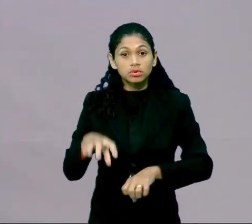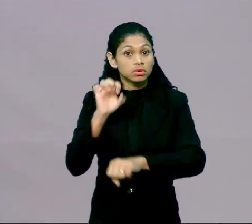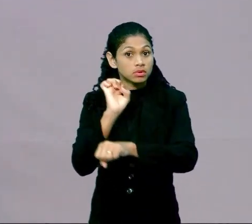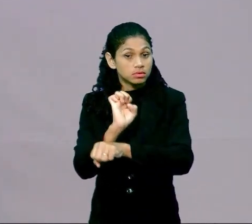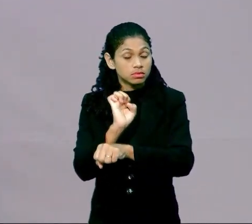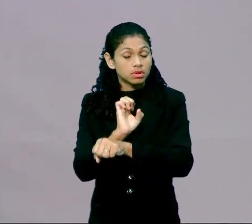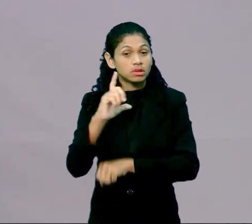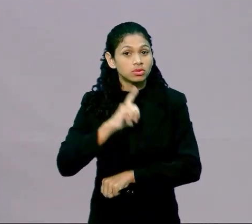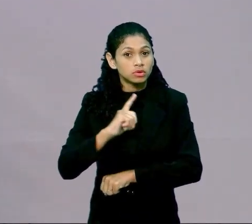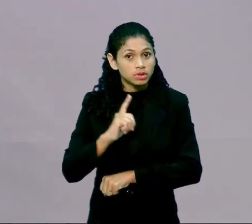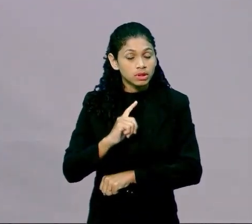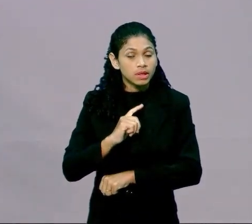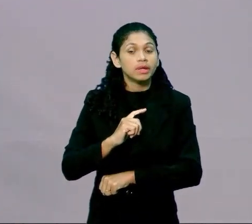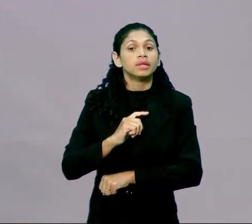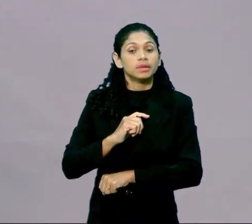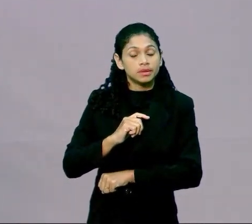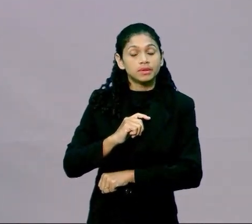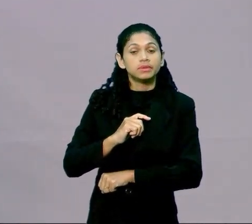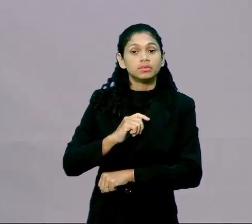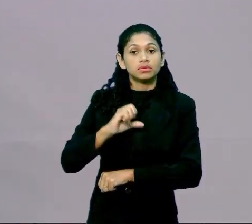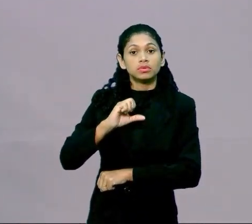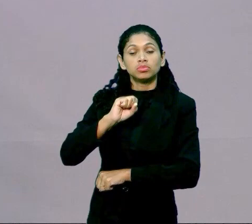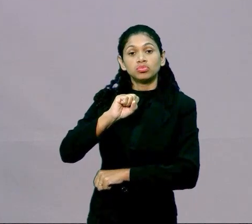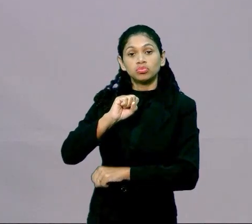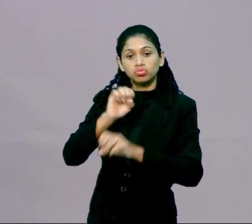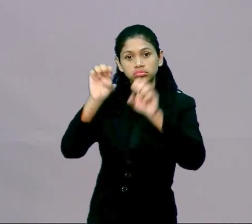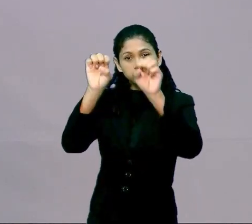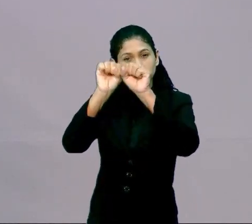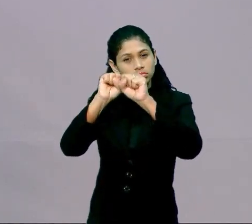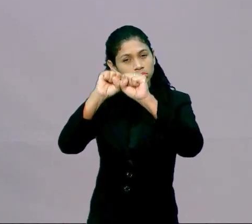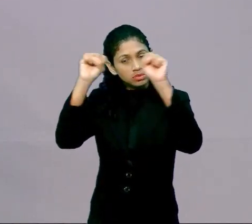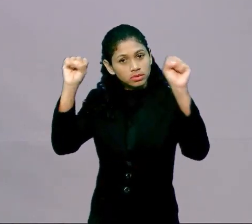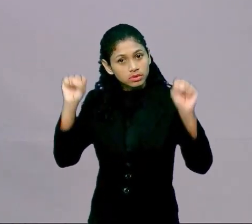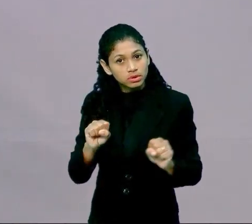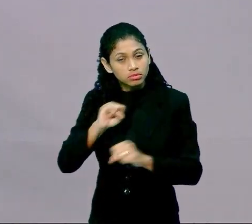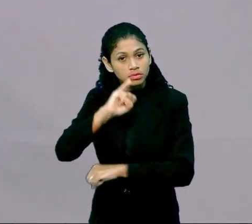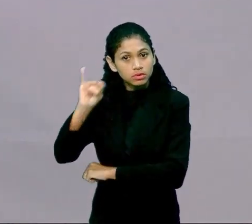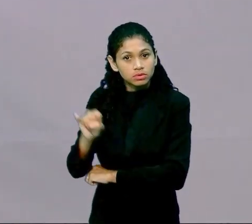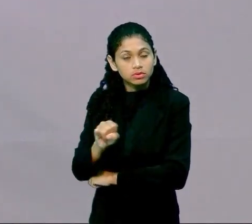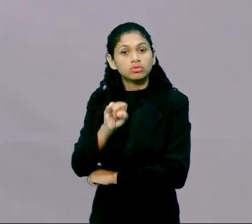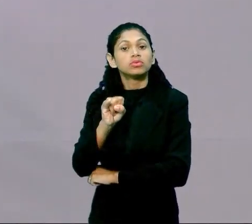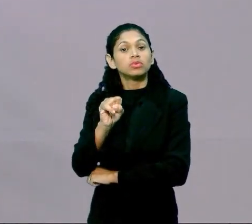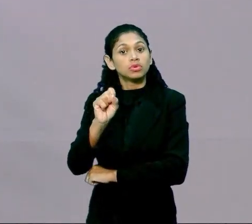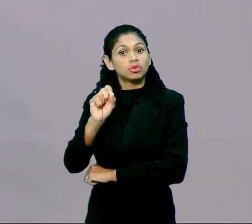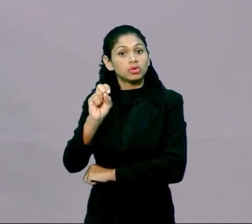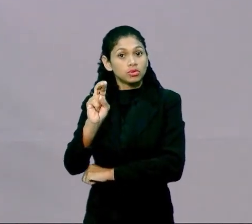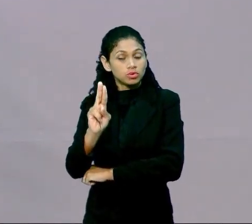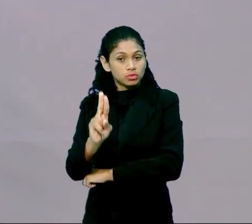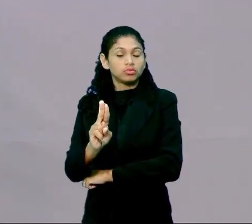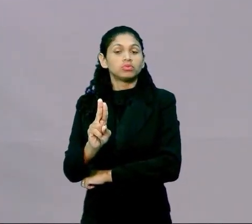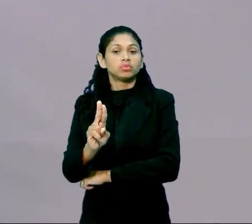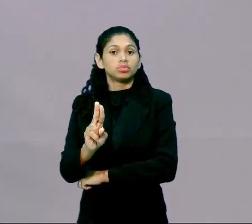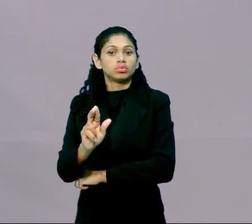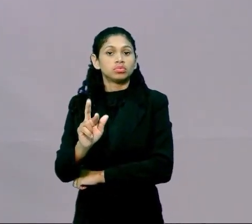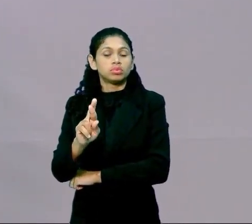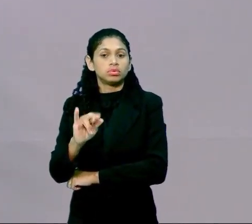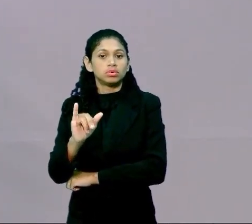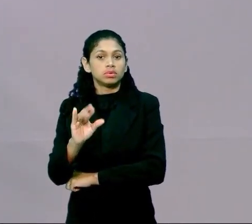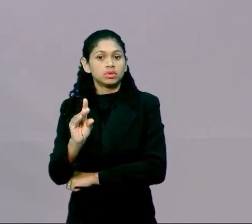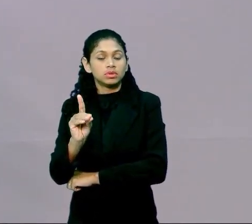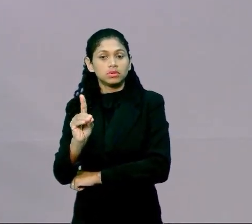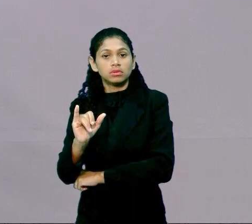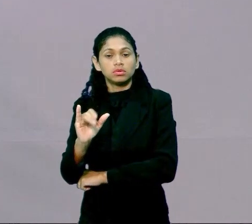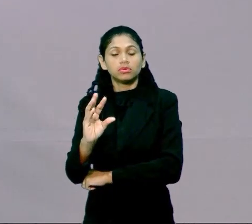sistema jurídico. Só que, a partir do momento em que o Estado ele passa a existir, ele tem